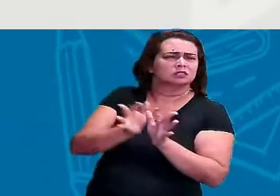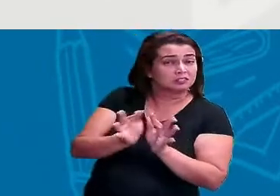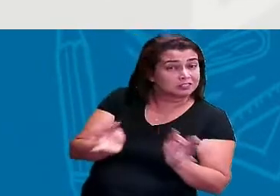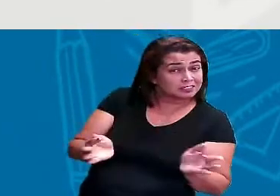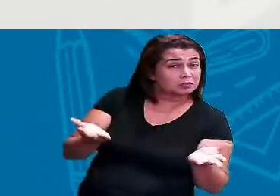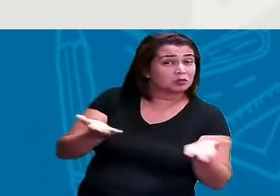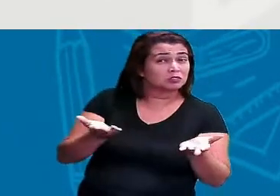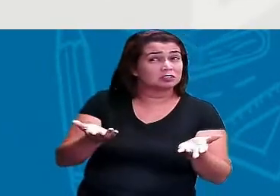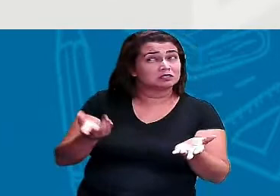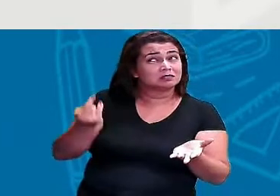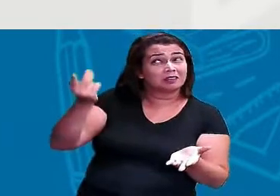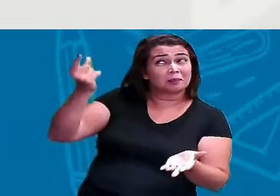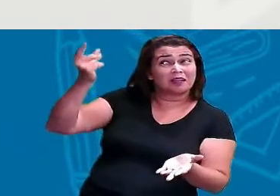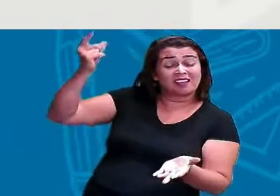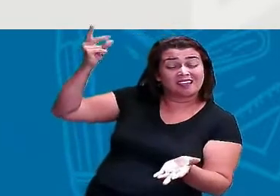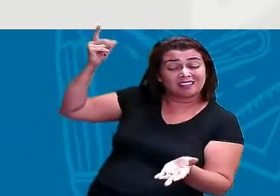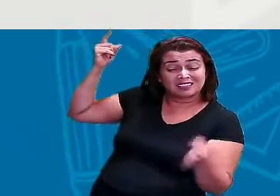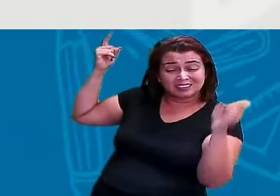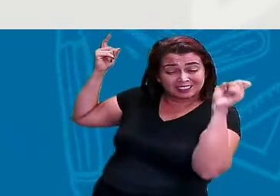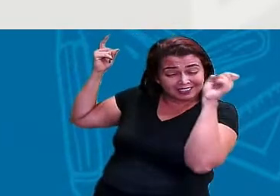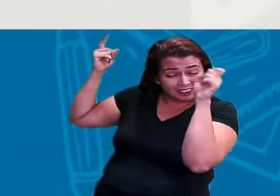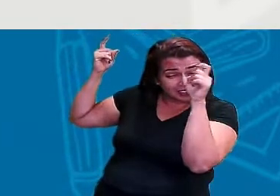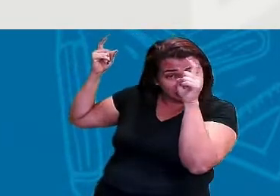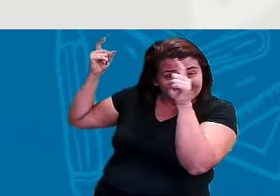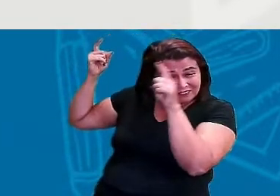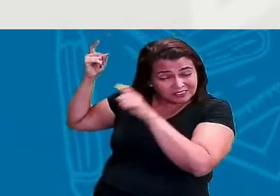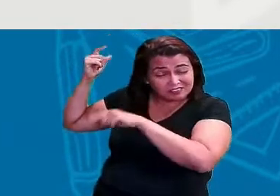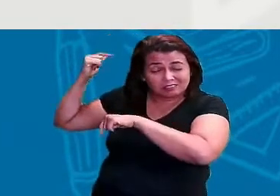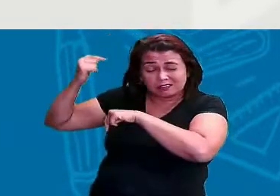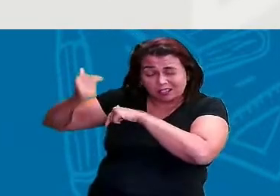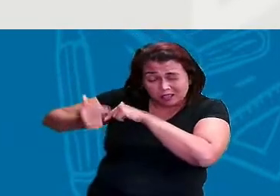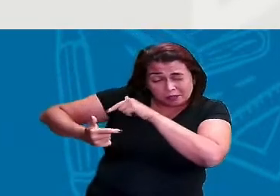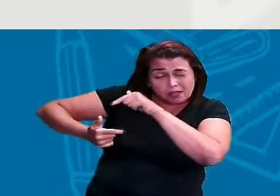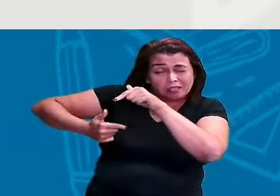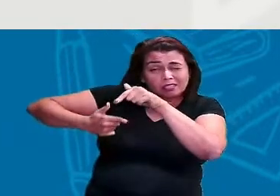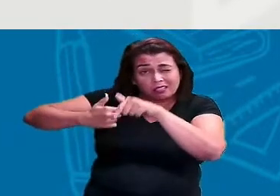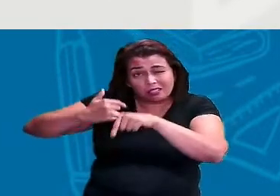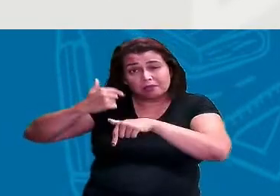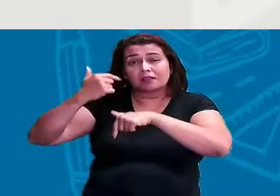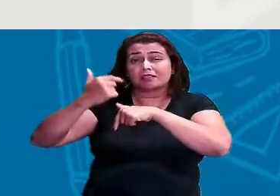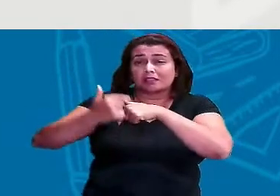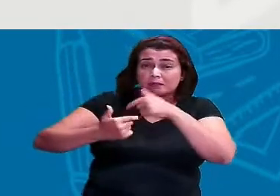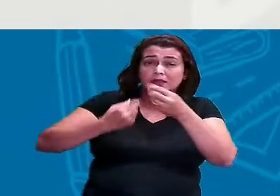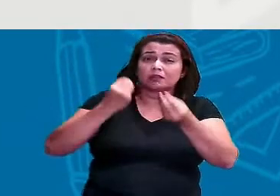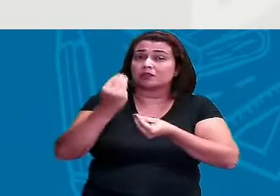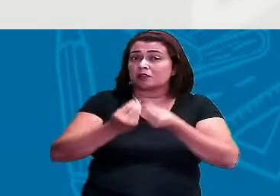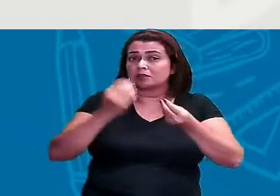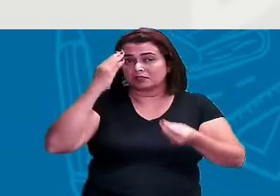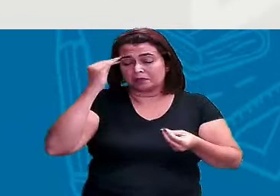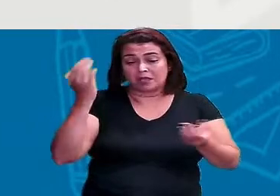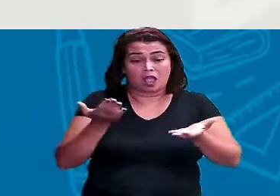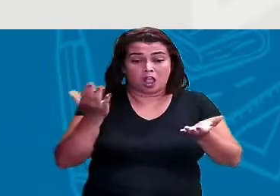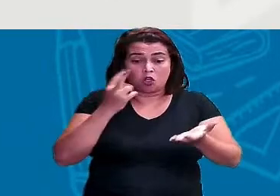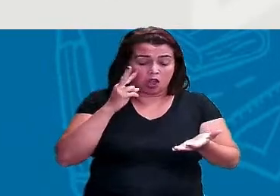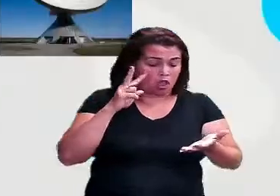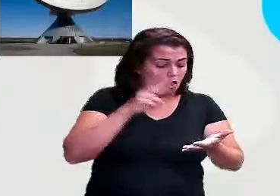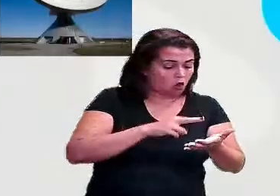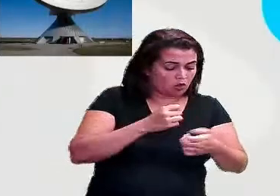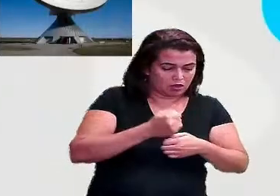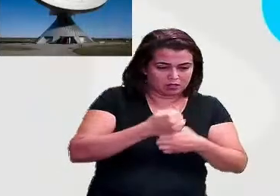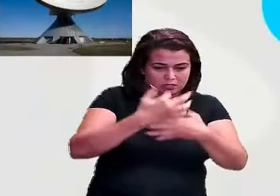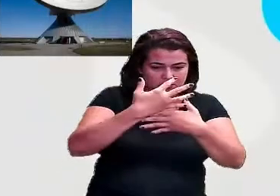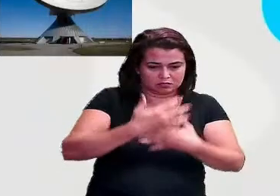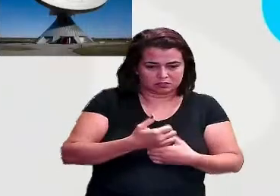do que na época dos antigos, que tiveram que trabalhar com tecnologias mais primitivas. Certo, gente? Vamos dar uma olhadinha aqui para ver a